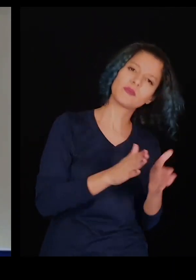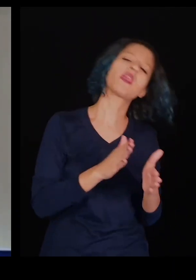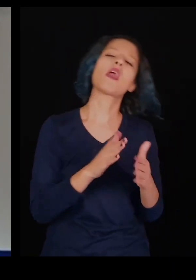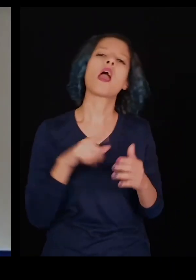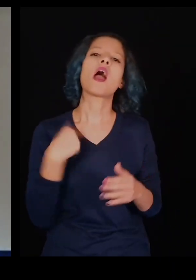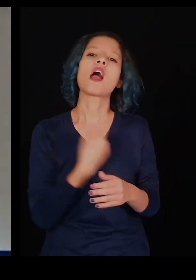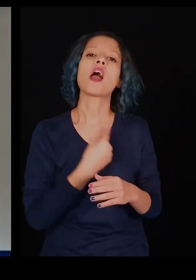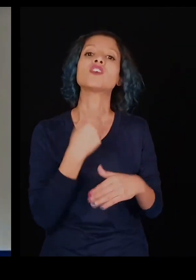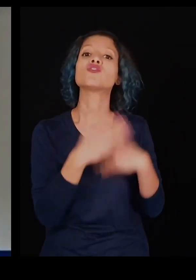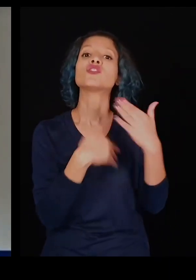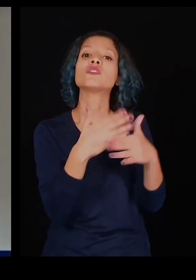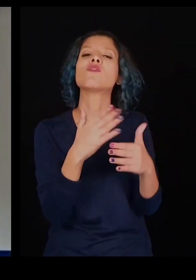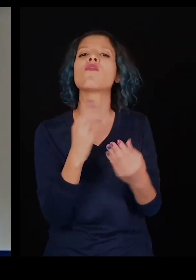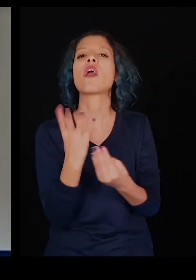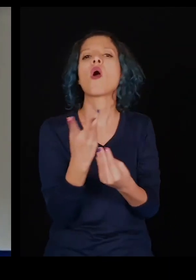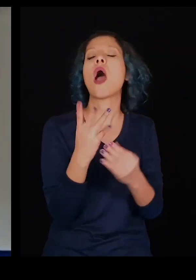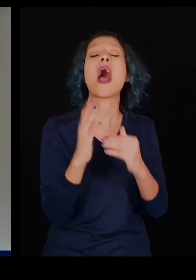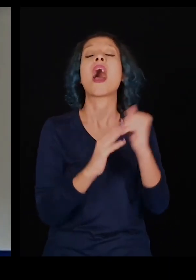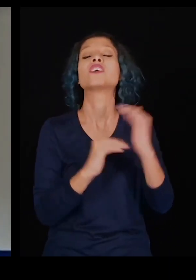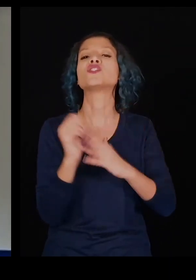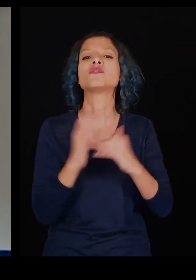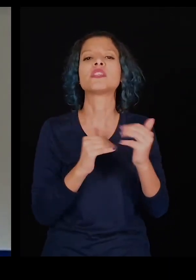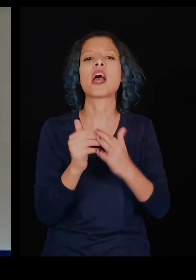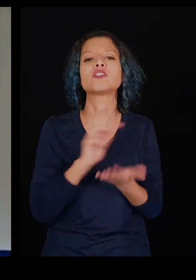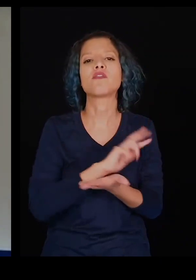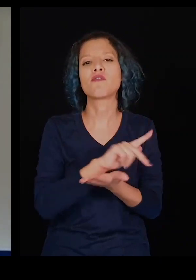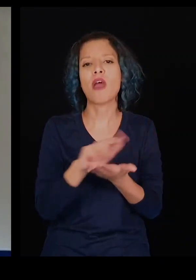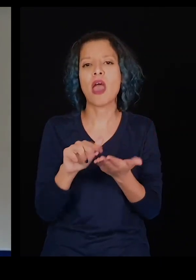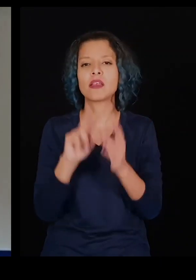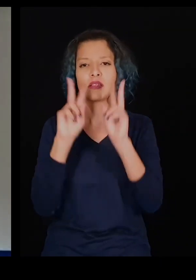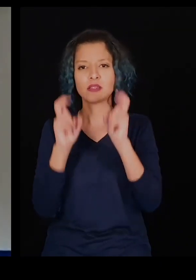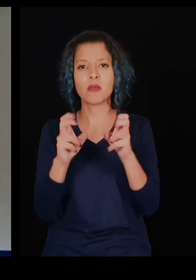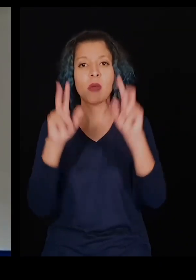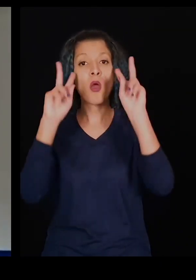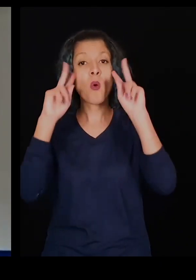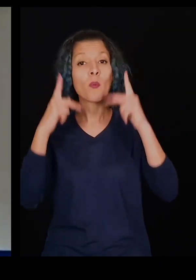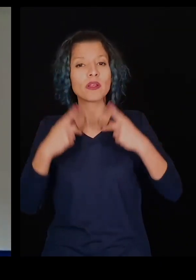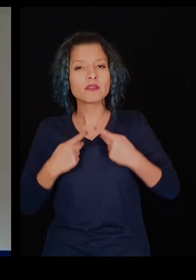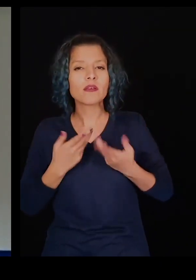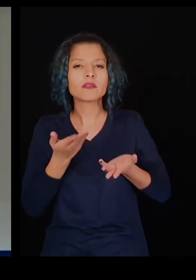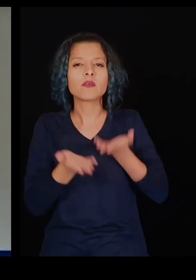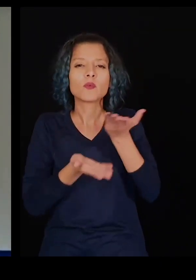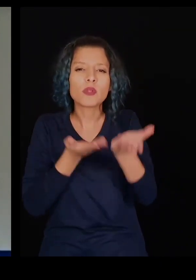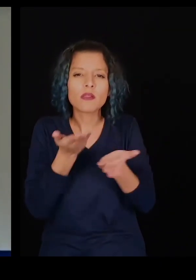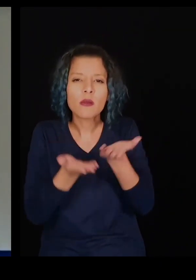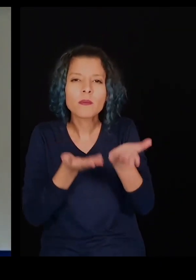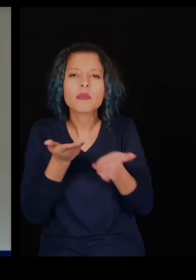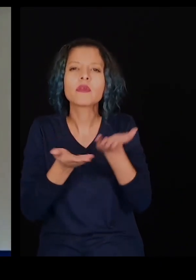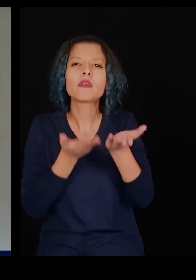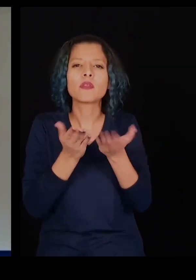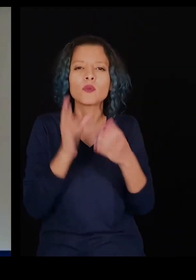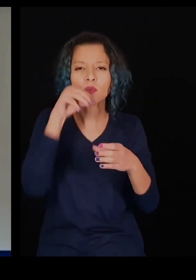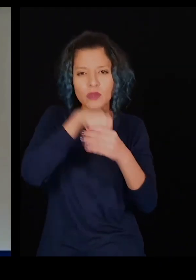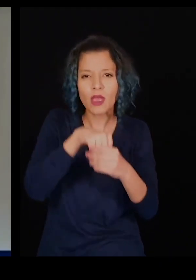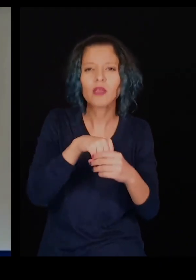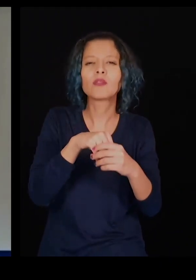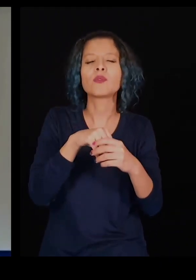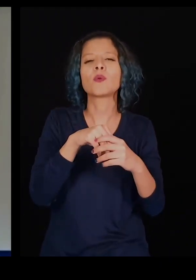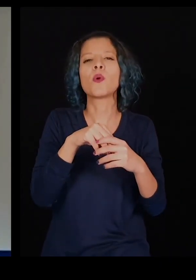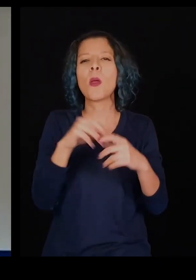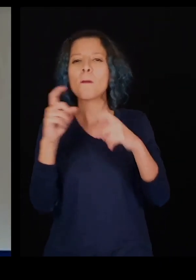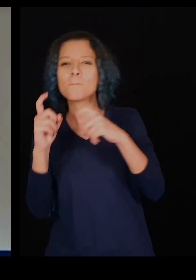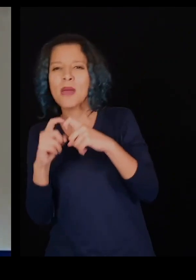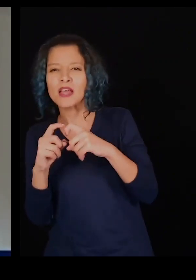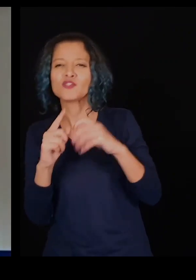uma série de atividades ligadas à humanização do tratamento dos hospitais, a parcerias para compras